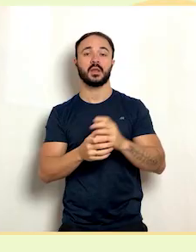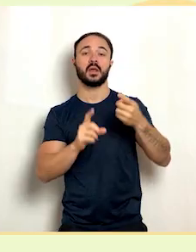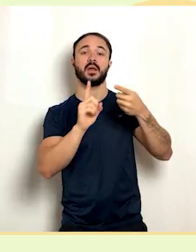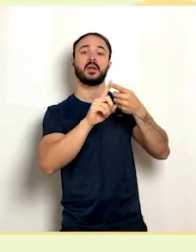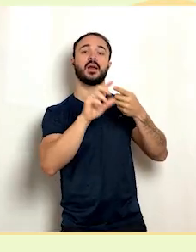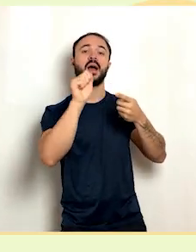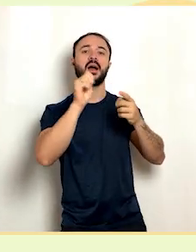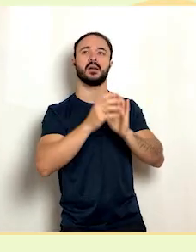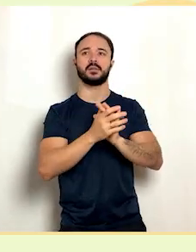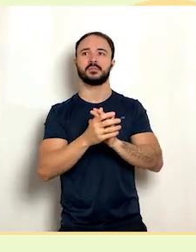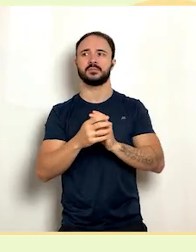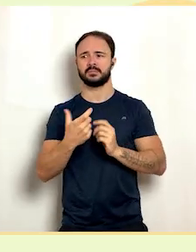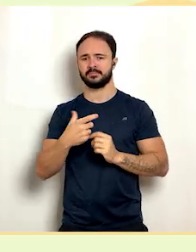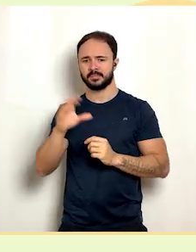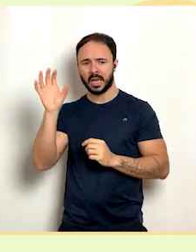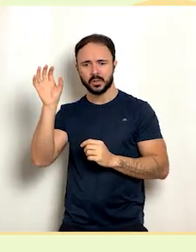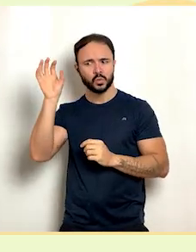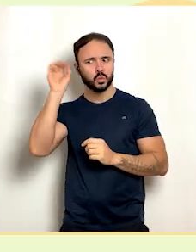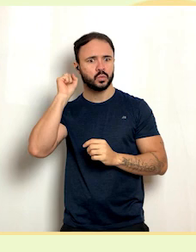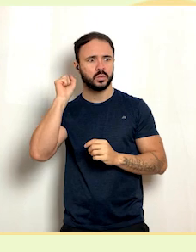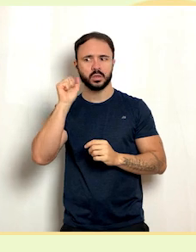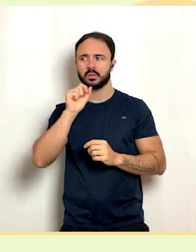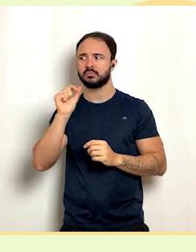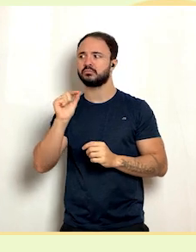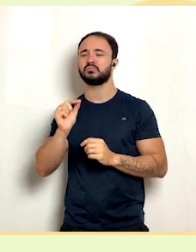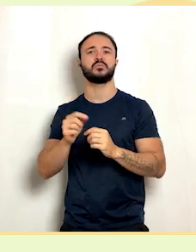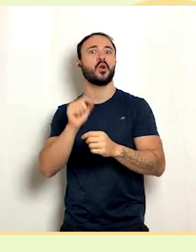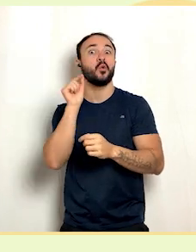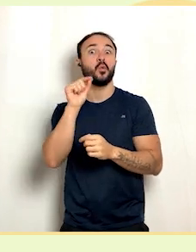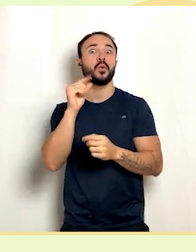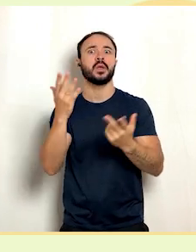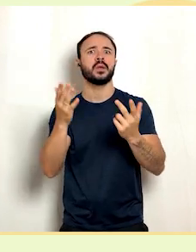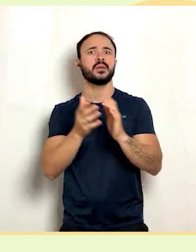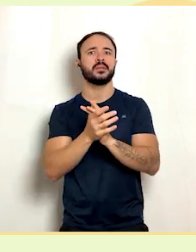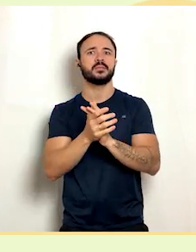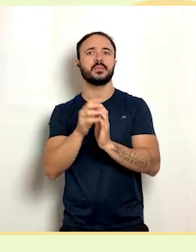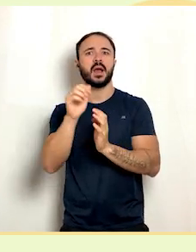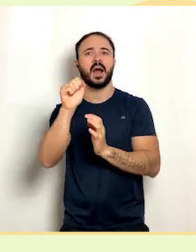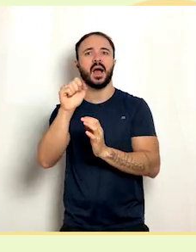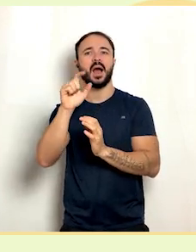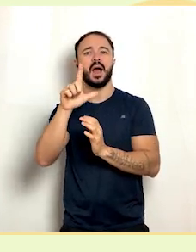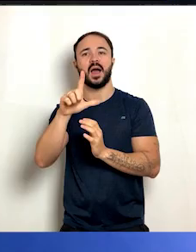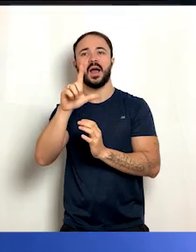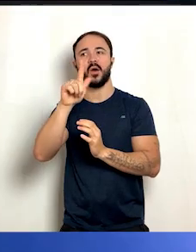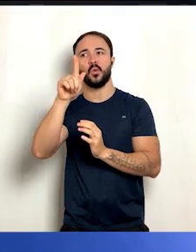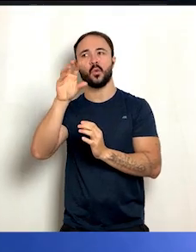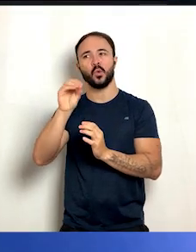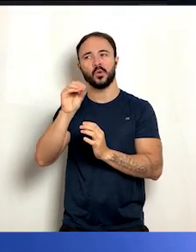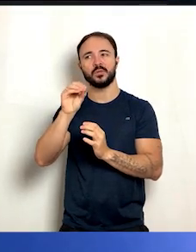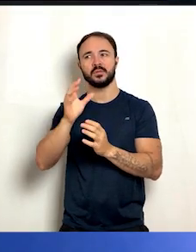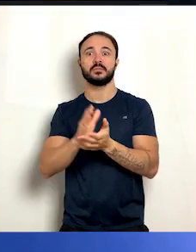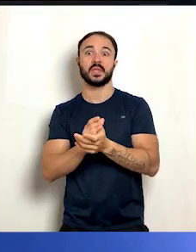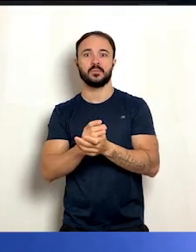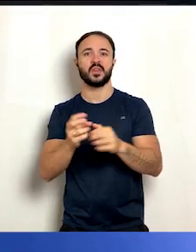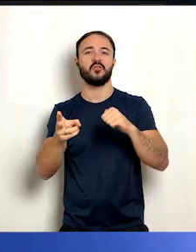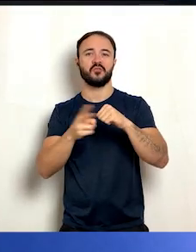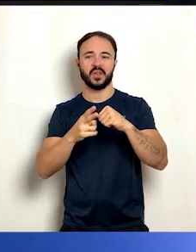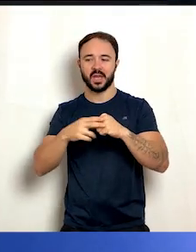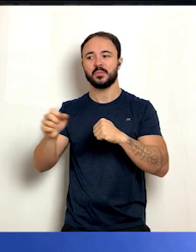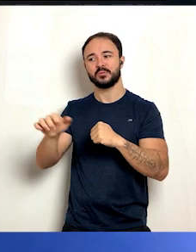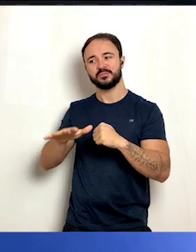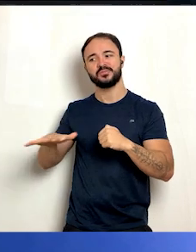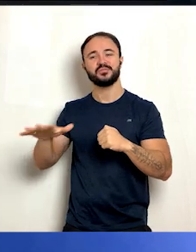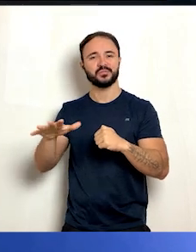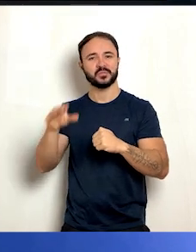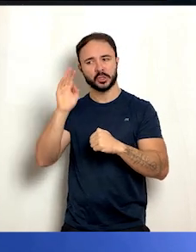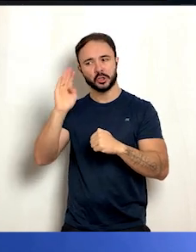Na letra A, eu escutei algo. Eu escutei o quê? algo. Portanto, esse verbo é